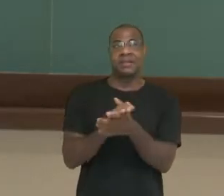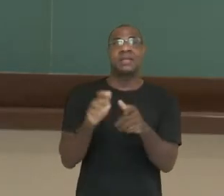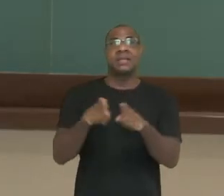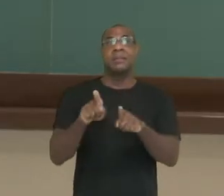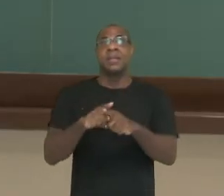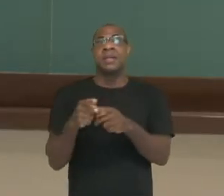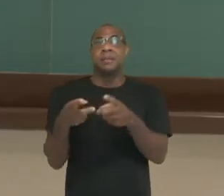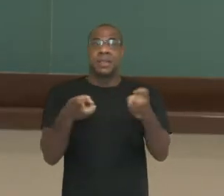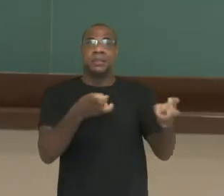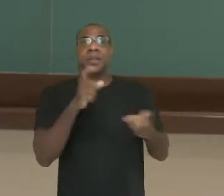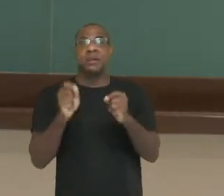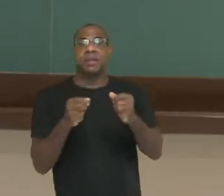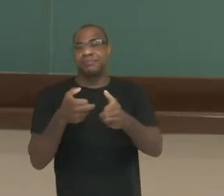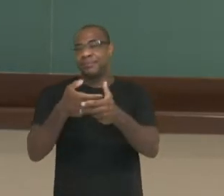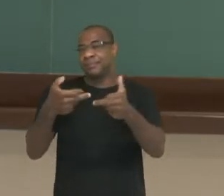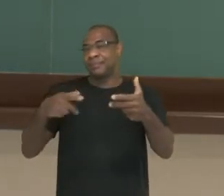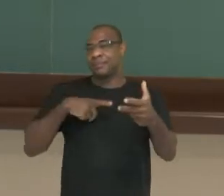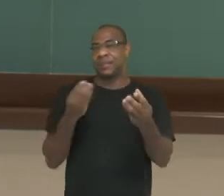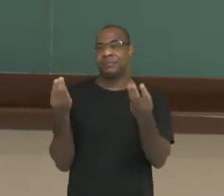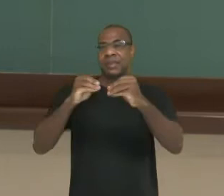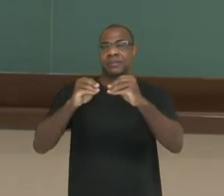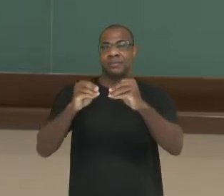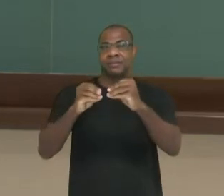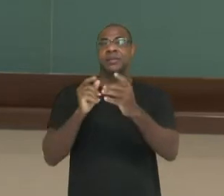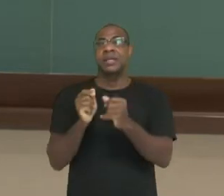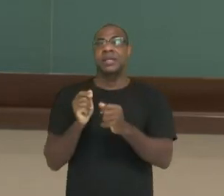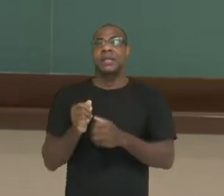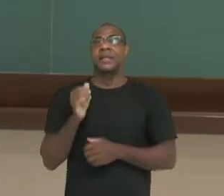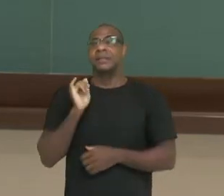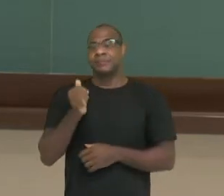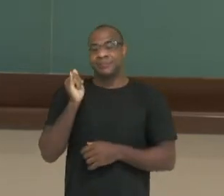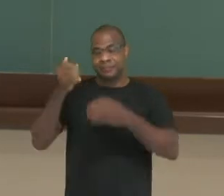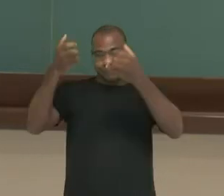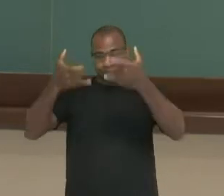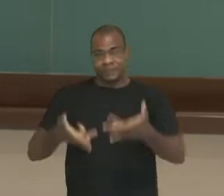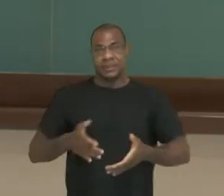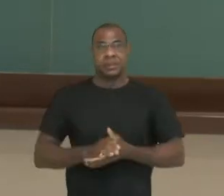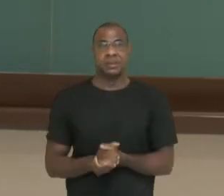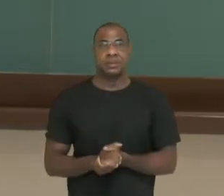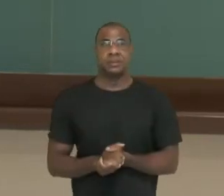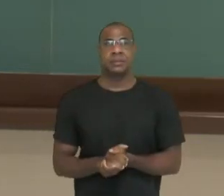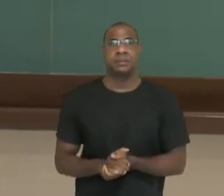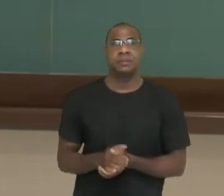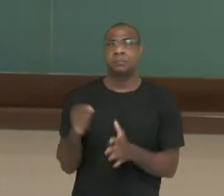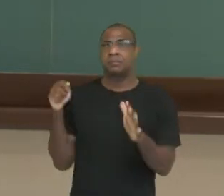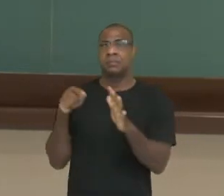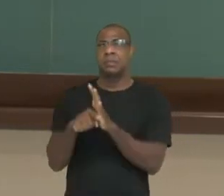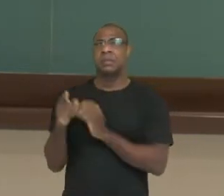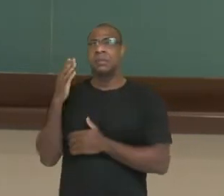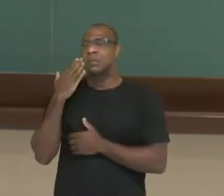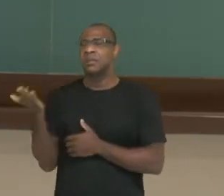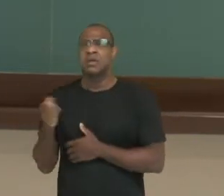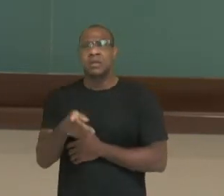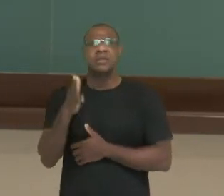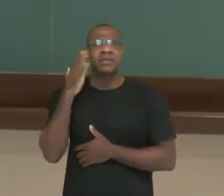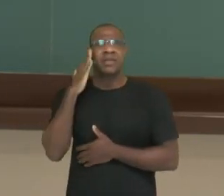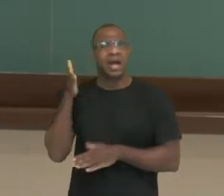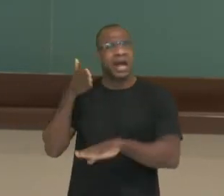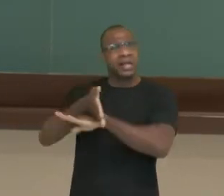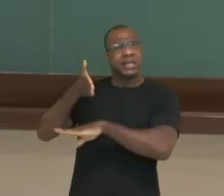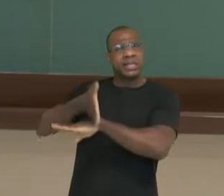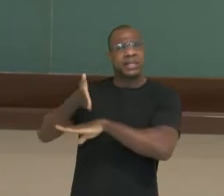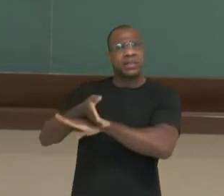narrativa. Então, no alvo, chegamos aqui. Uma questão. Você já acessou